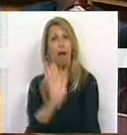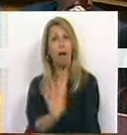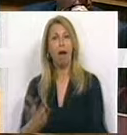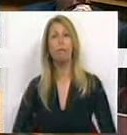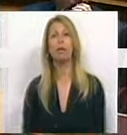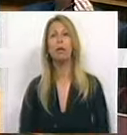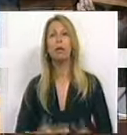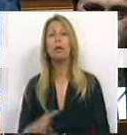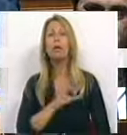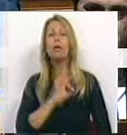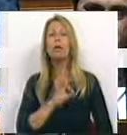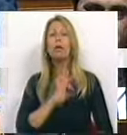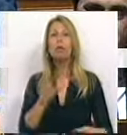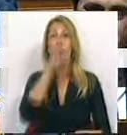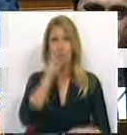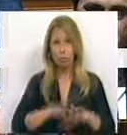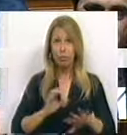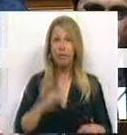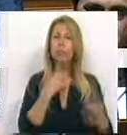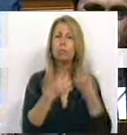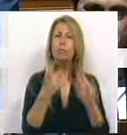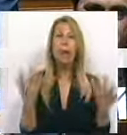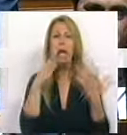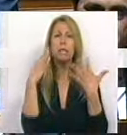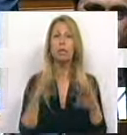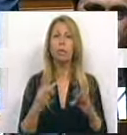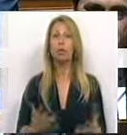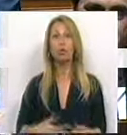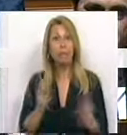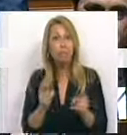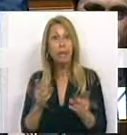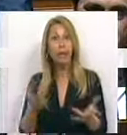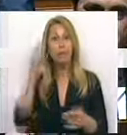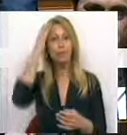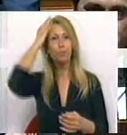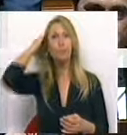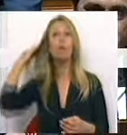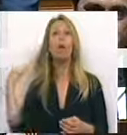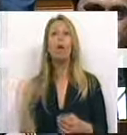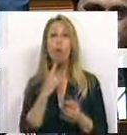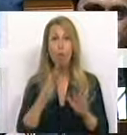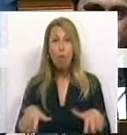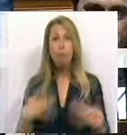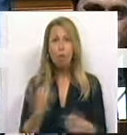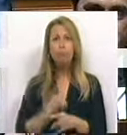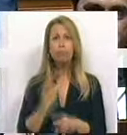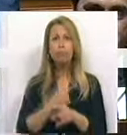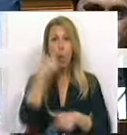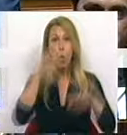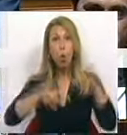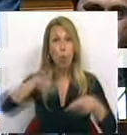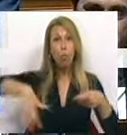por isso, Sr. Primeiro-Ministro, é simples, e é esta. Pode lá o povo, podem